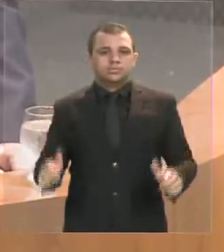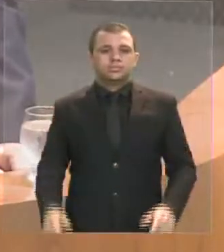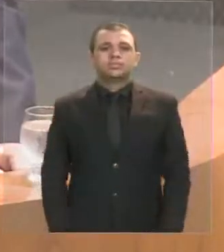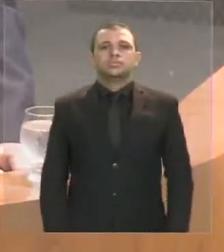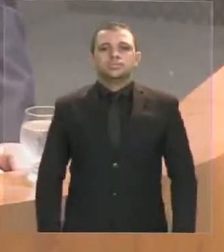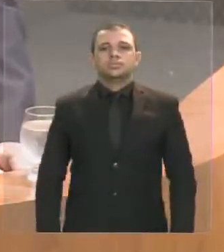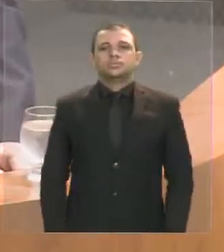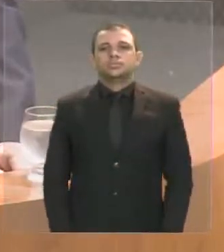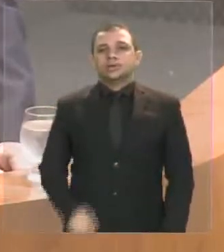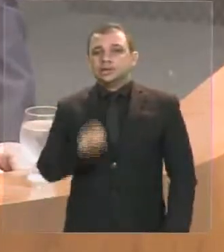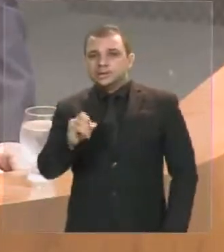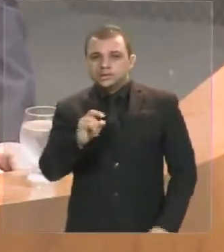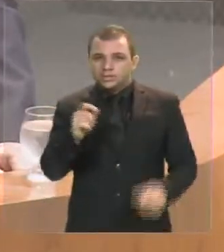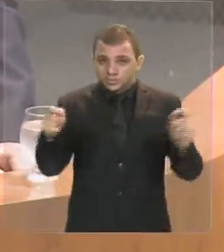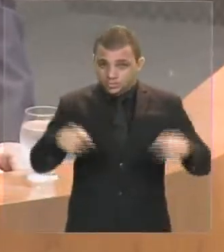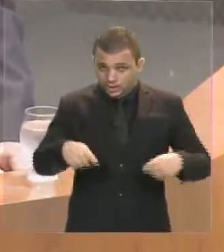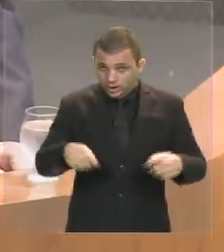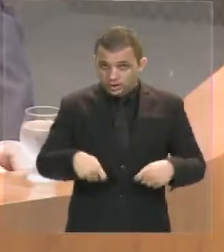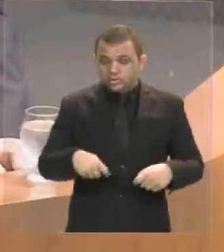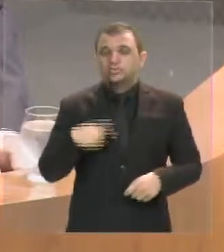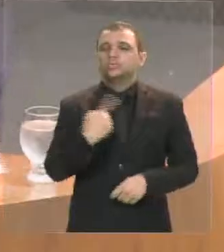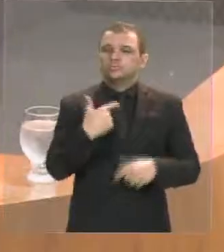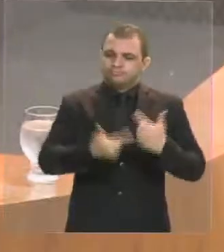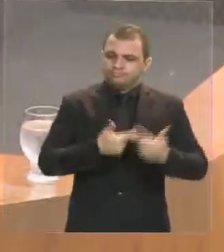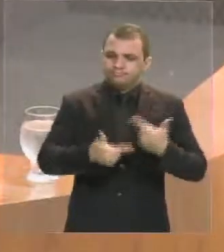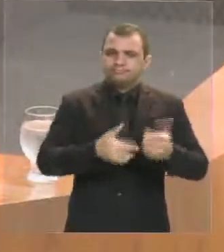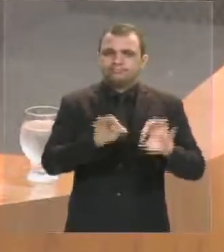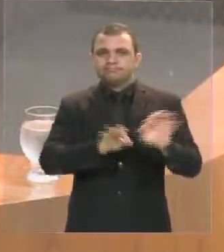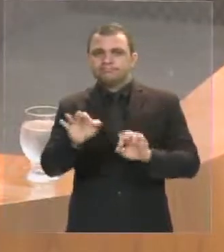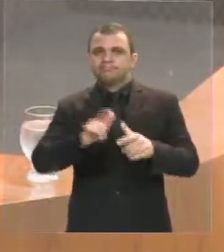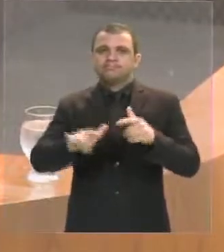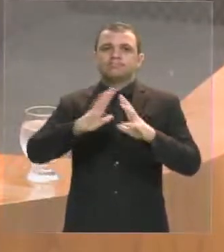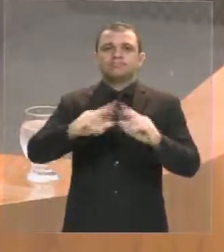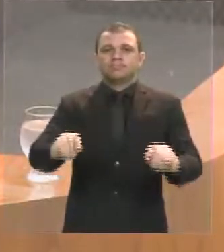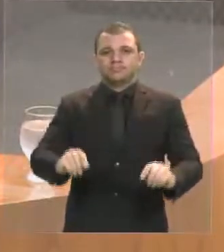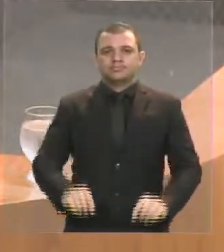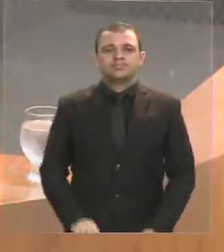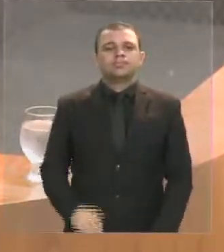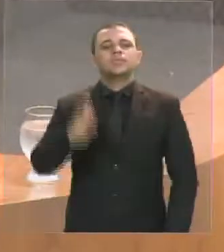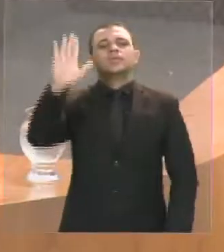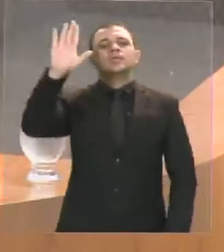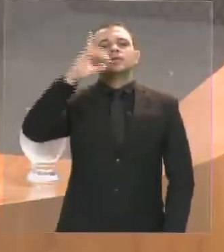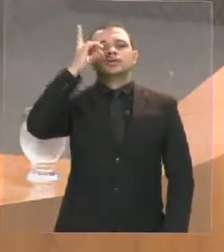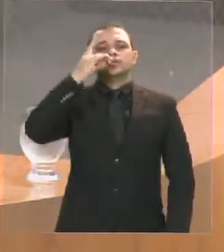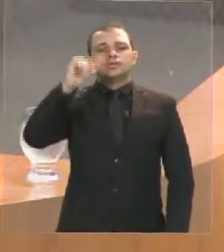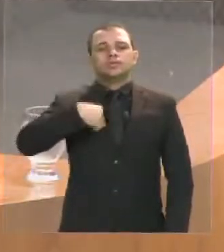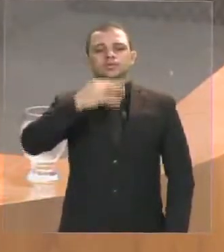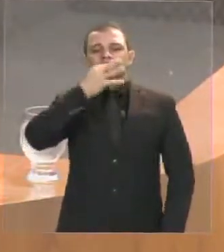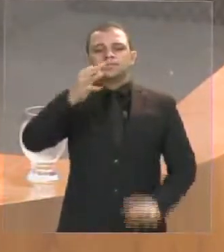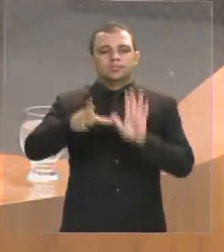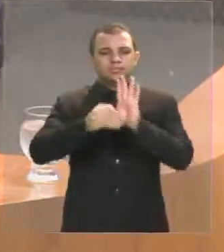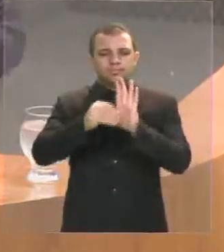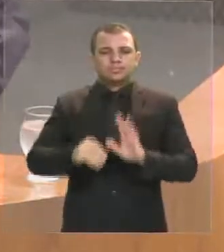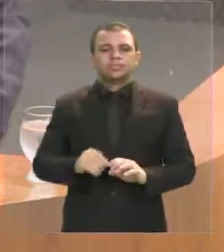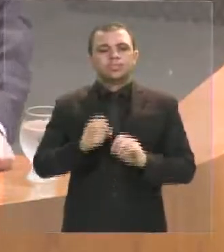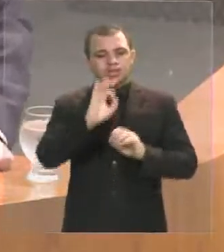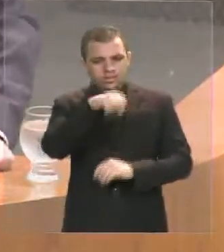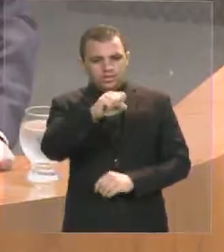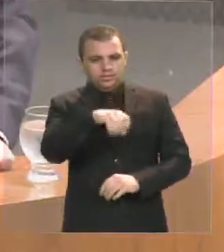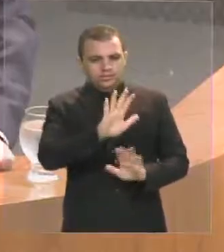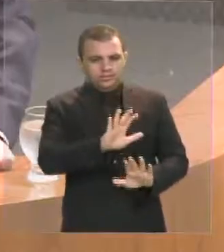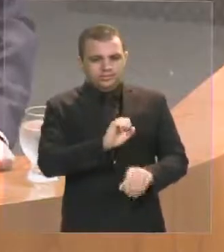onde for possível, nós estamos trabalhando para resolver. Deputado Rogério, quando for possível, conceda-me uma parte. Pois não, deputado Júnior